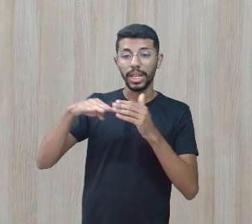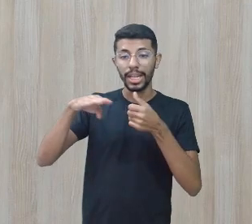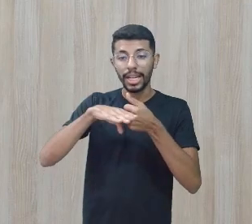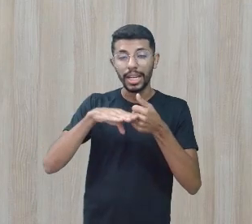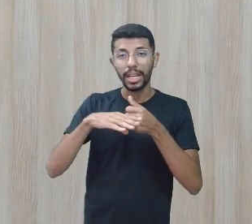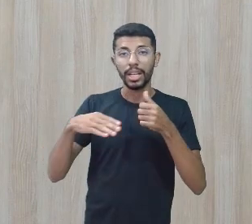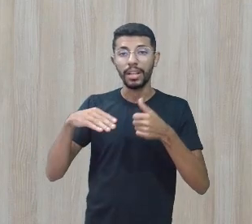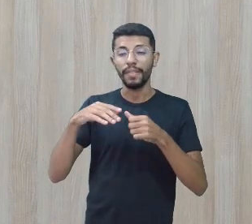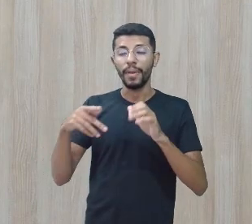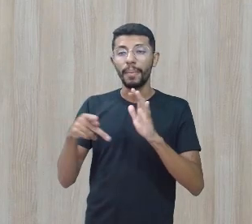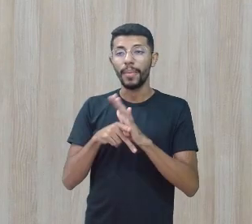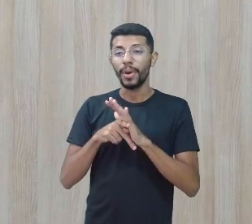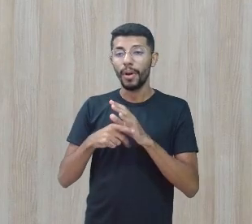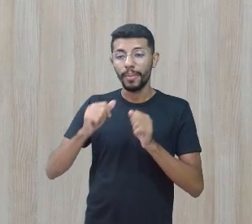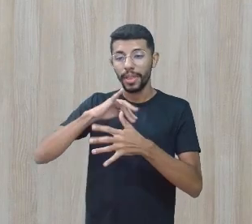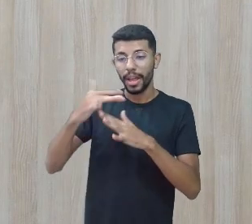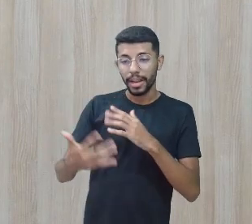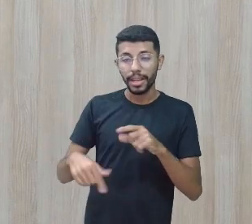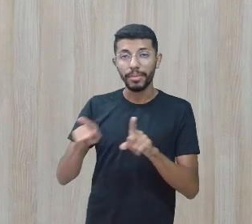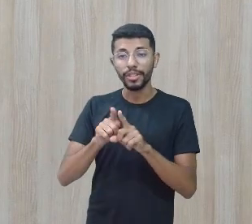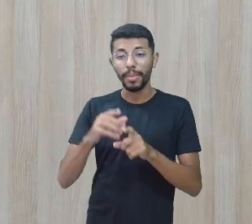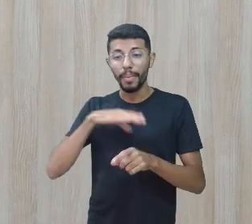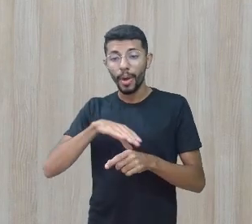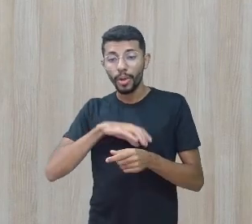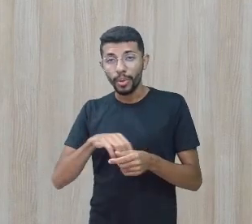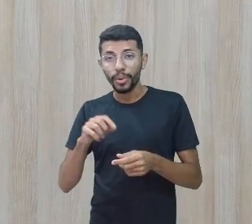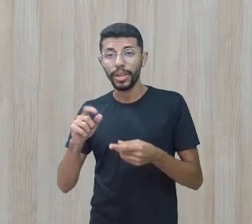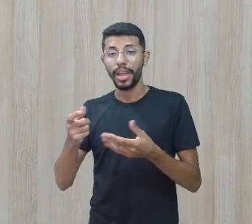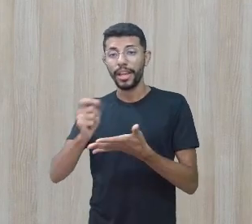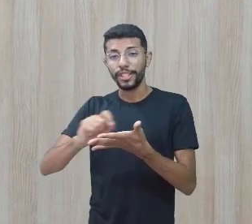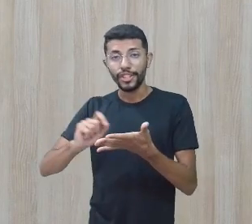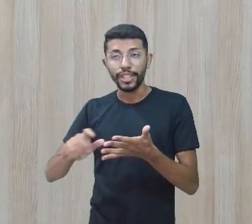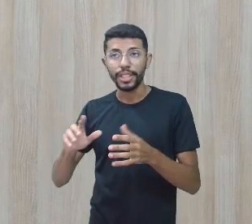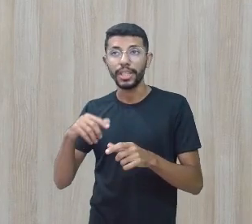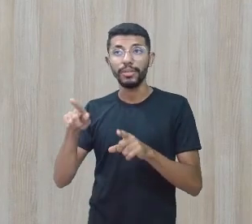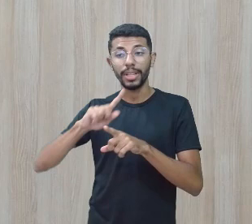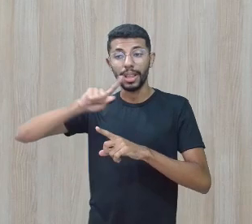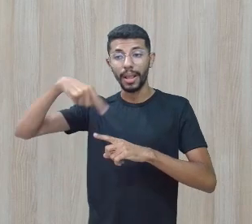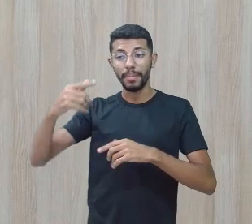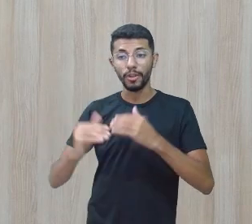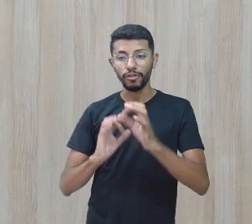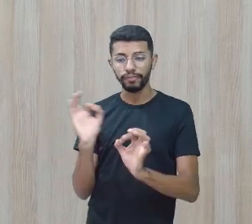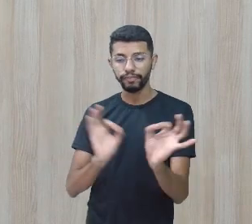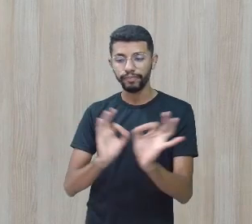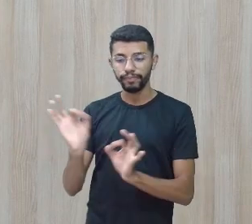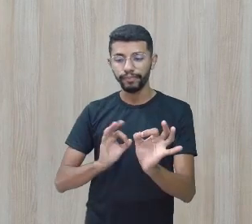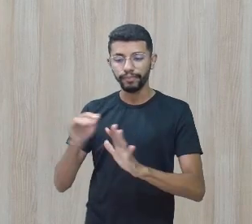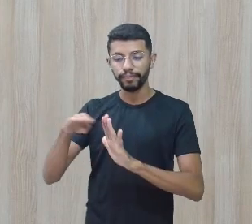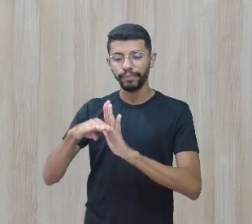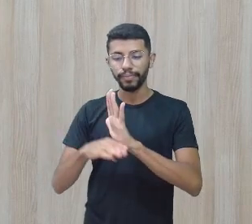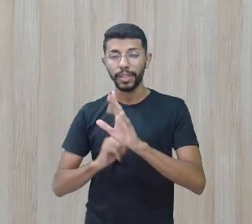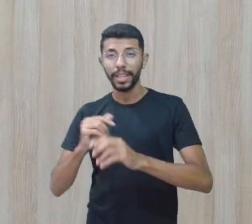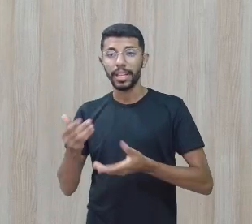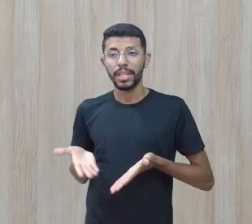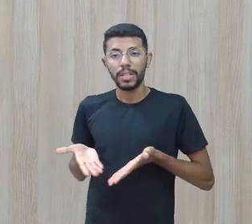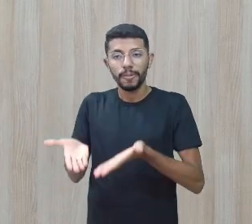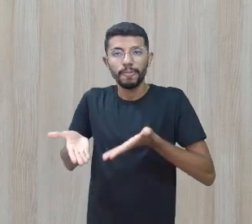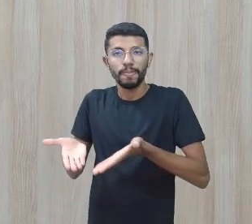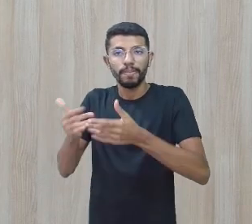português escrito que esse estudante tem, e a partir disso ele construir esse plano e trabalhar com esse